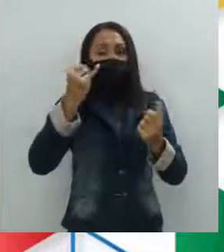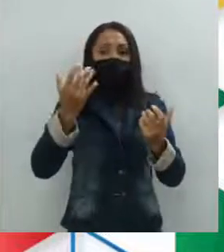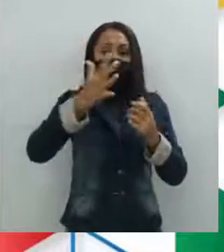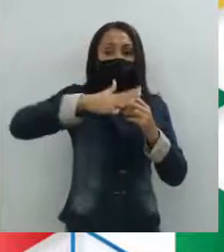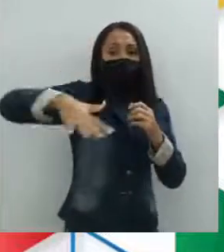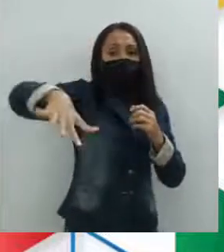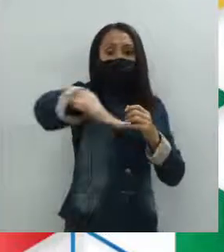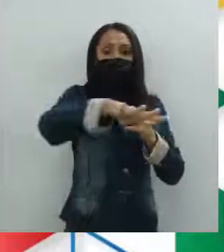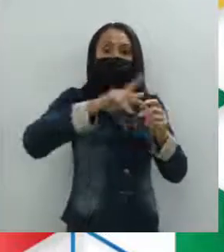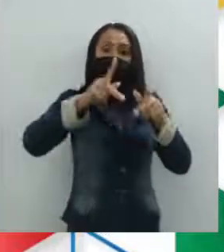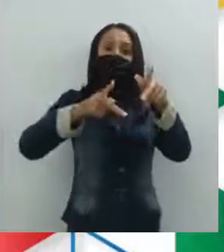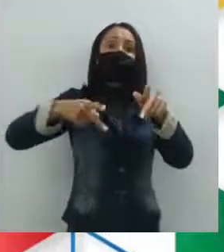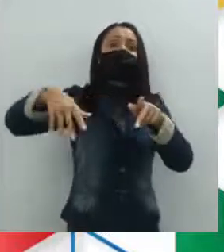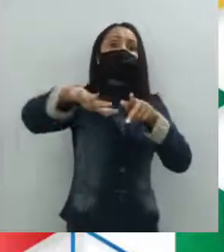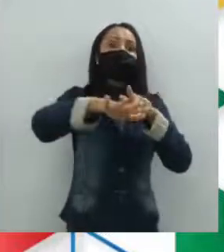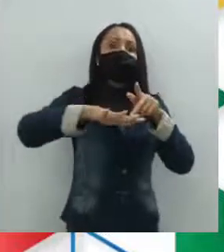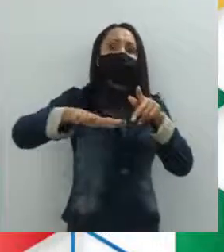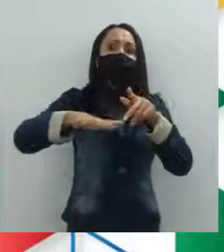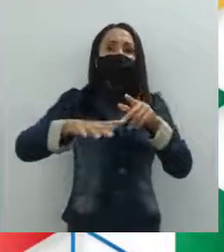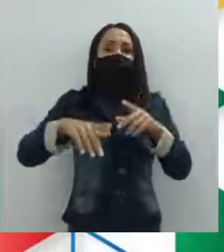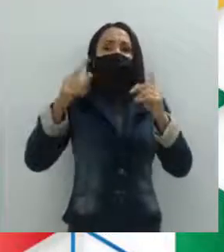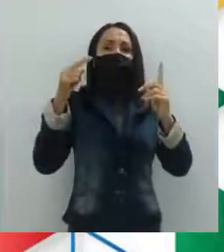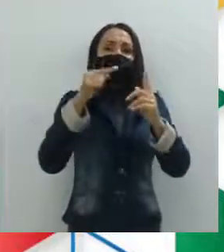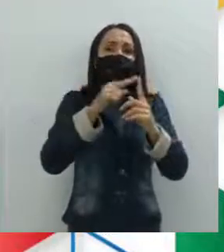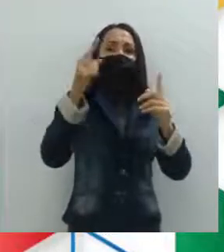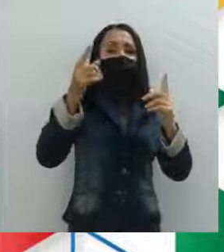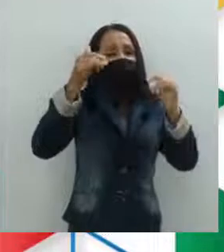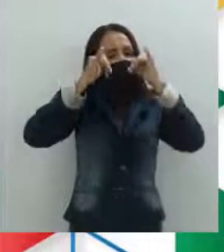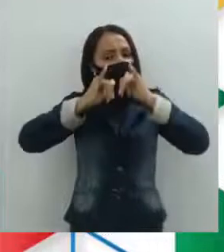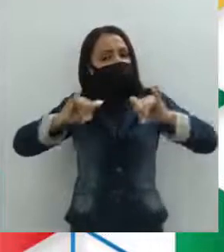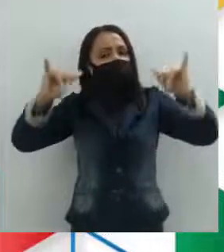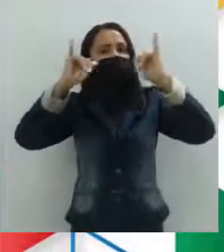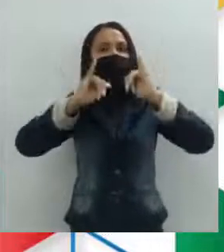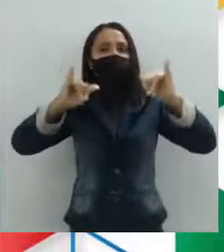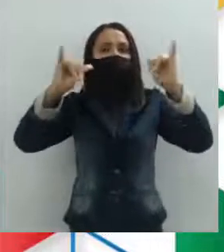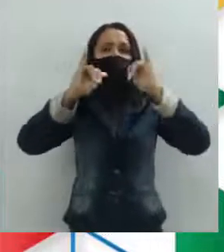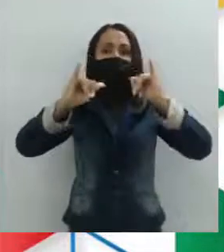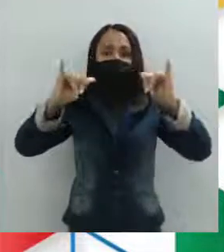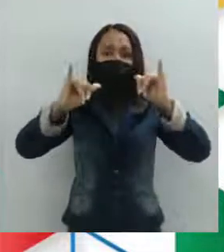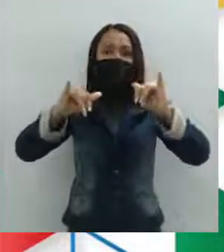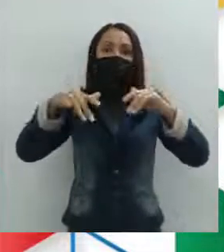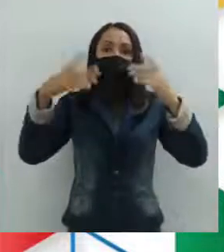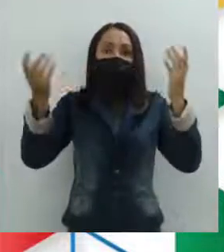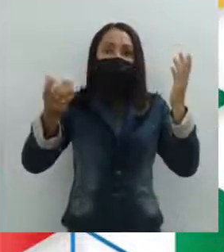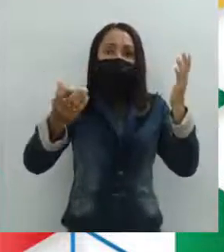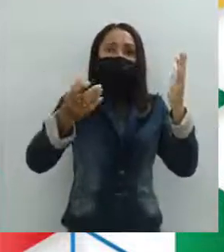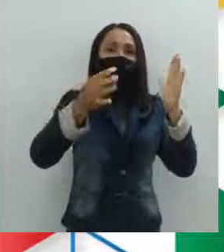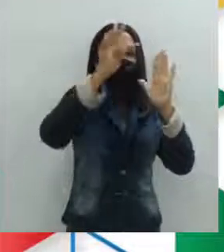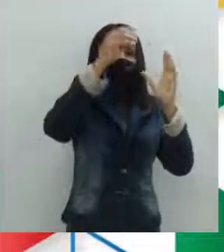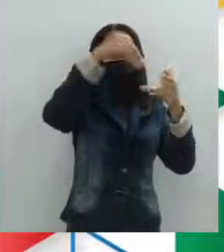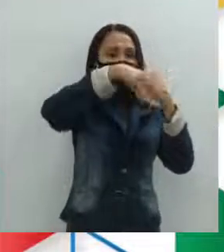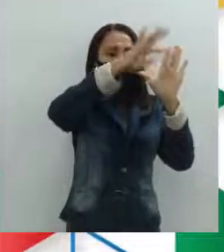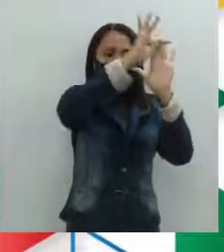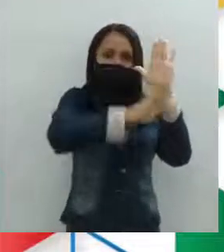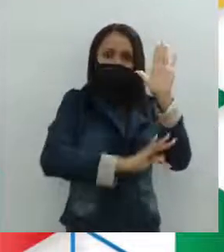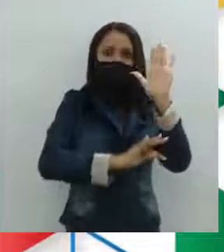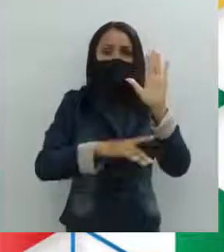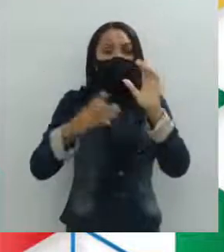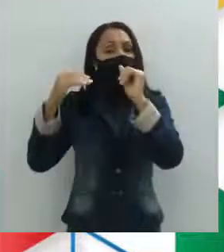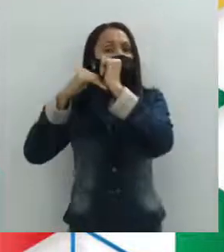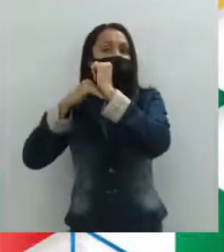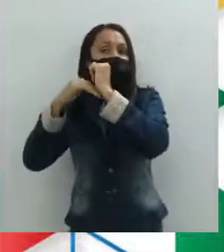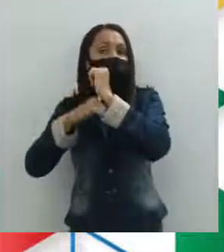público com o intuito de dar informações explícitas e implícitas